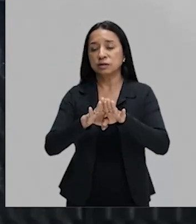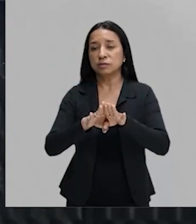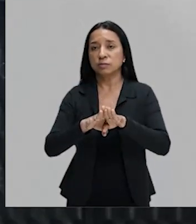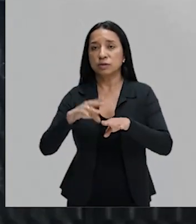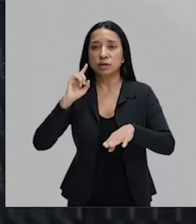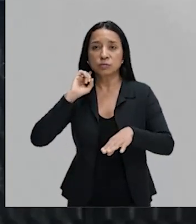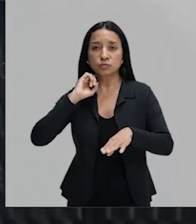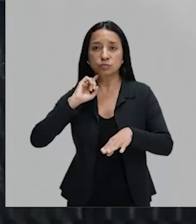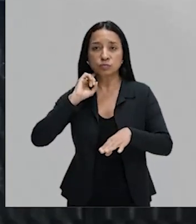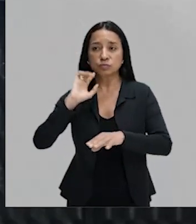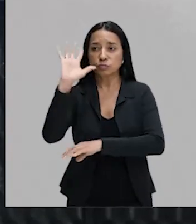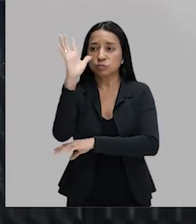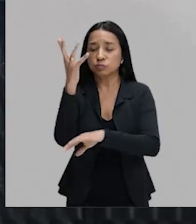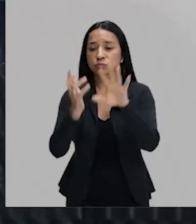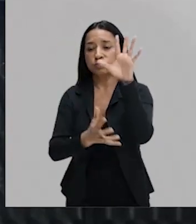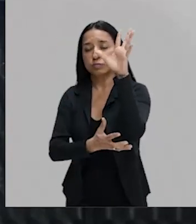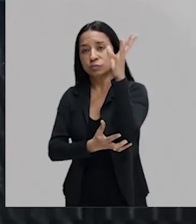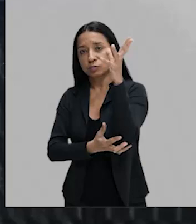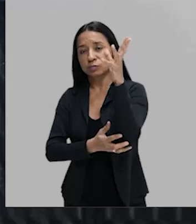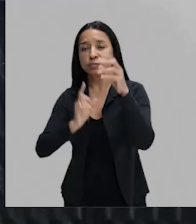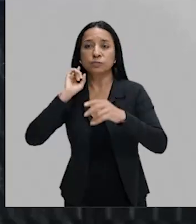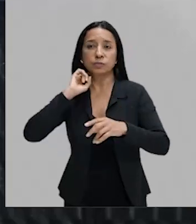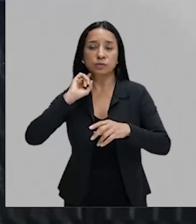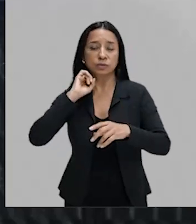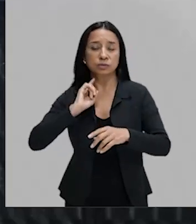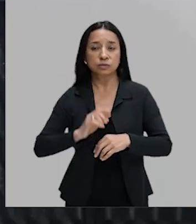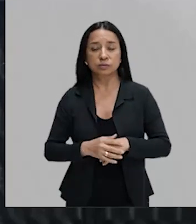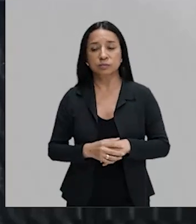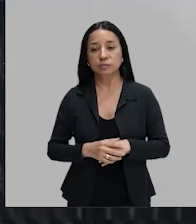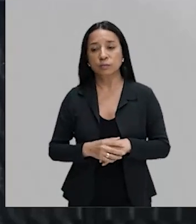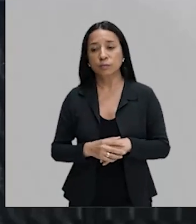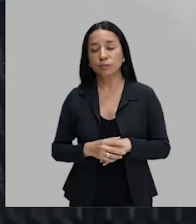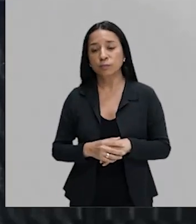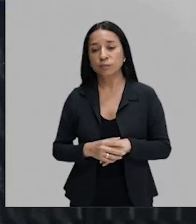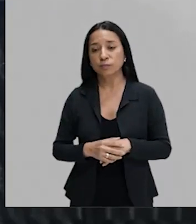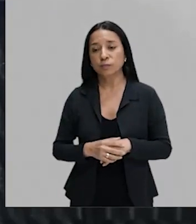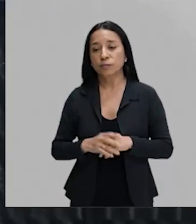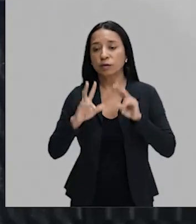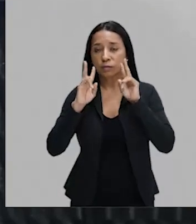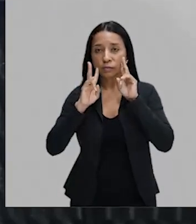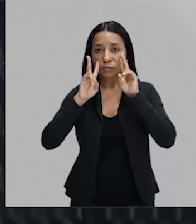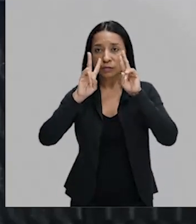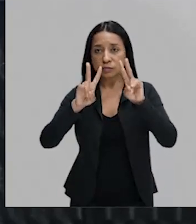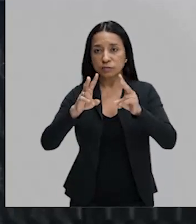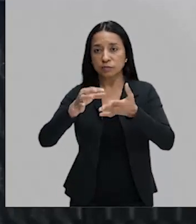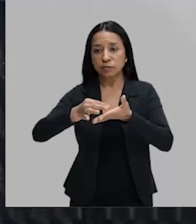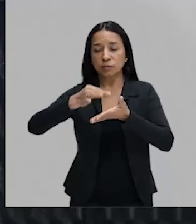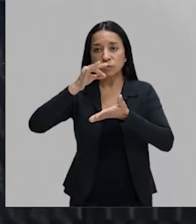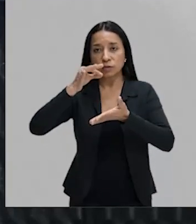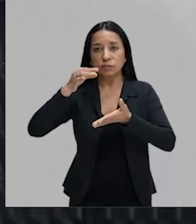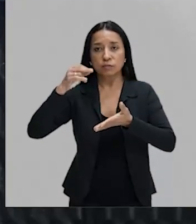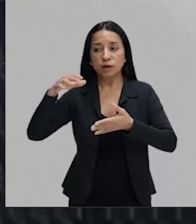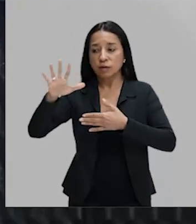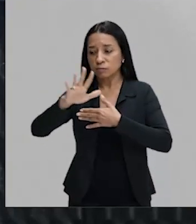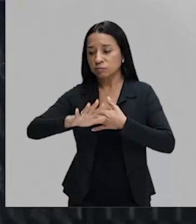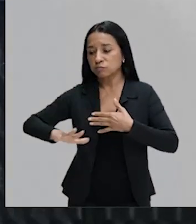Mata, na região das Minas Gerais. Quando se olha o café no Vale do Paraíba,